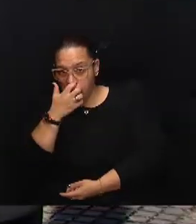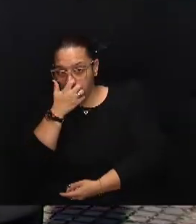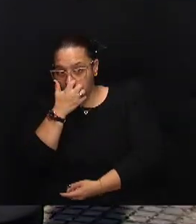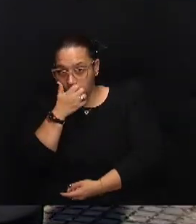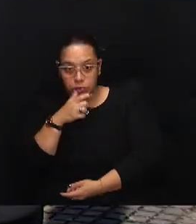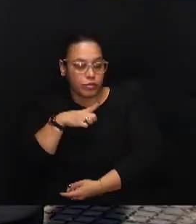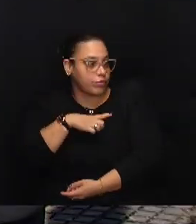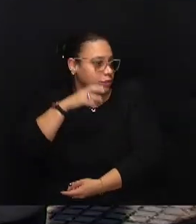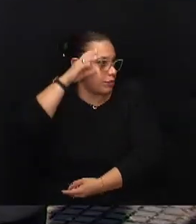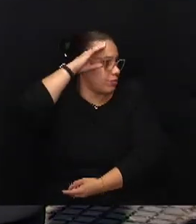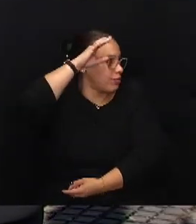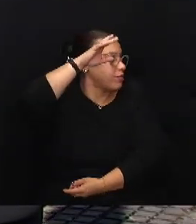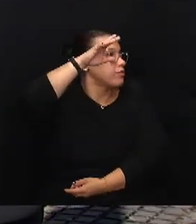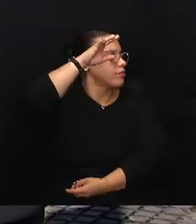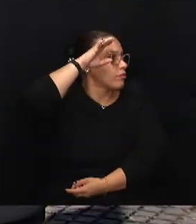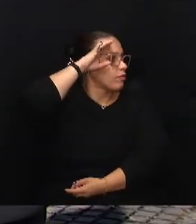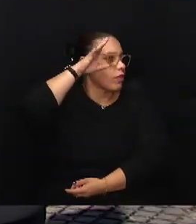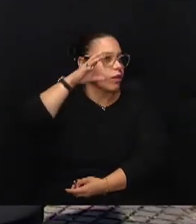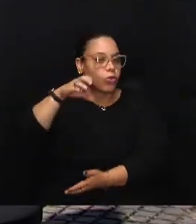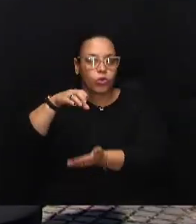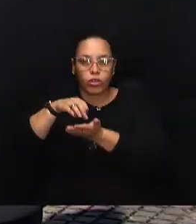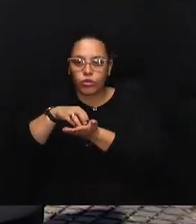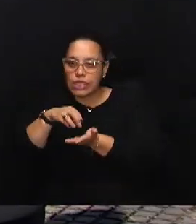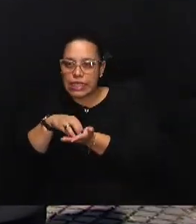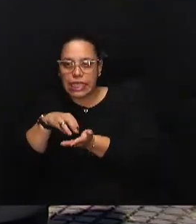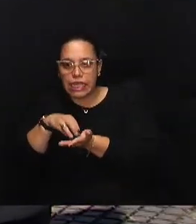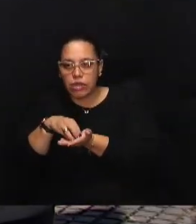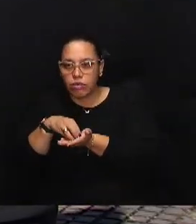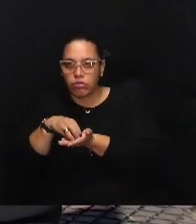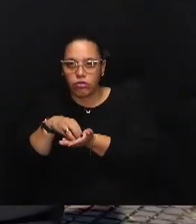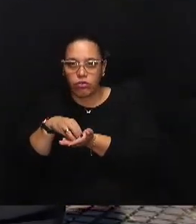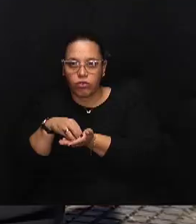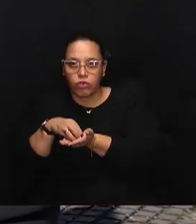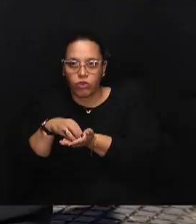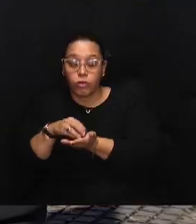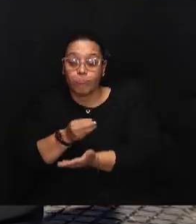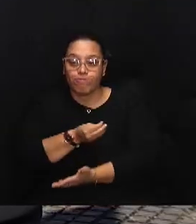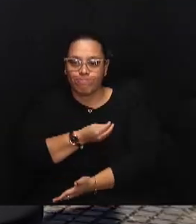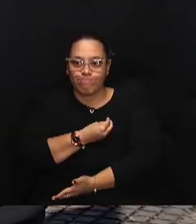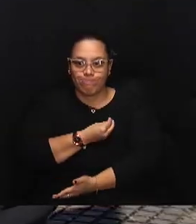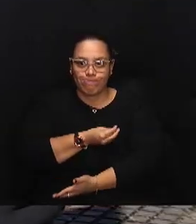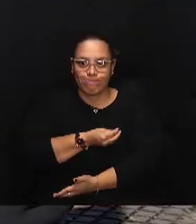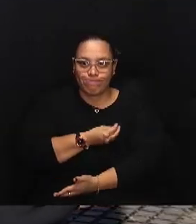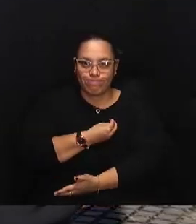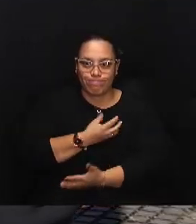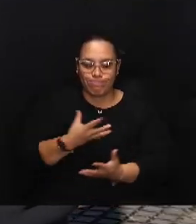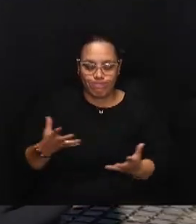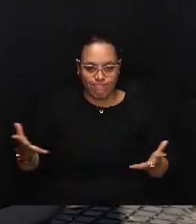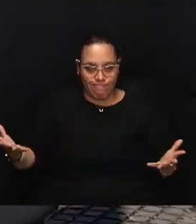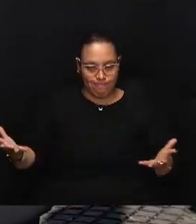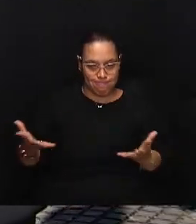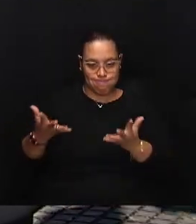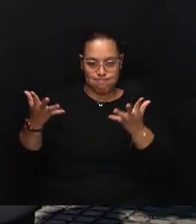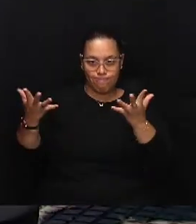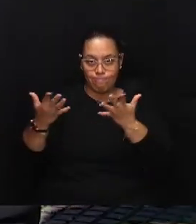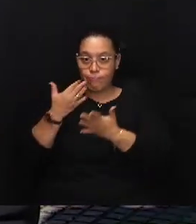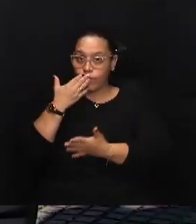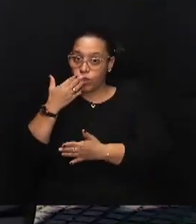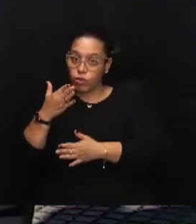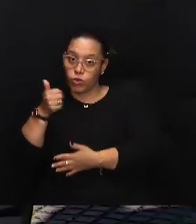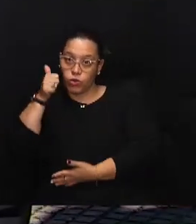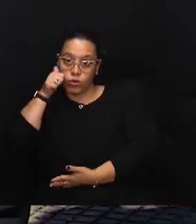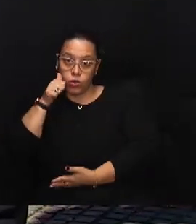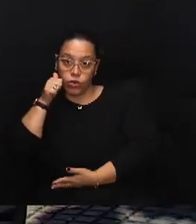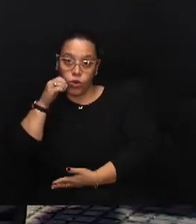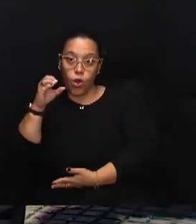existe no imaginário de muita gente. De um centro da cidade ainda muito vivo, né? Ele circulava pedindo para as meninas